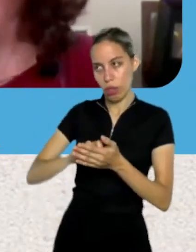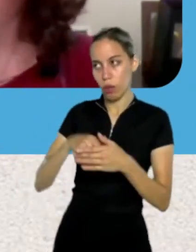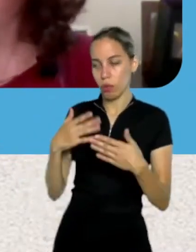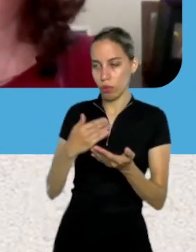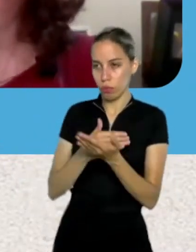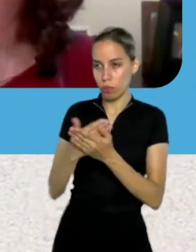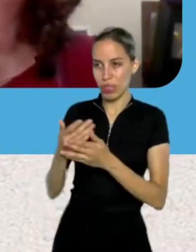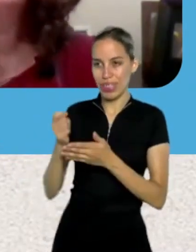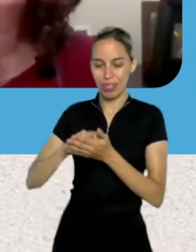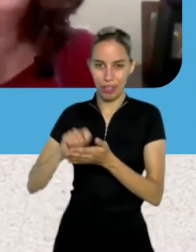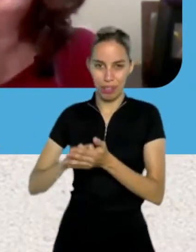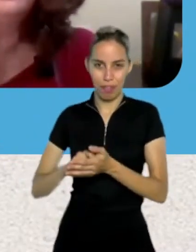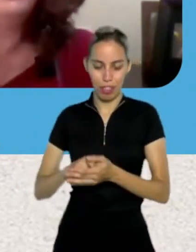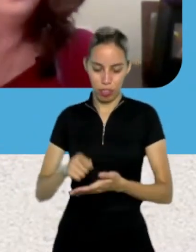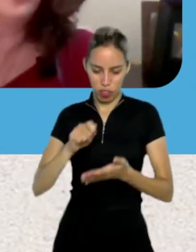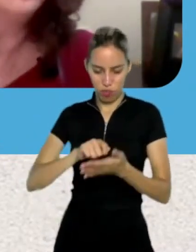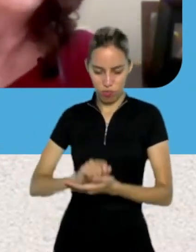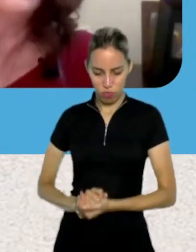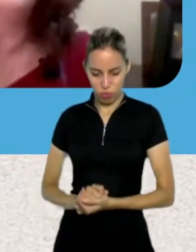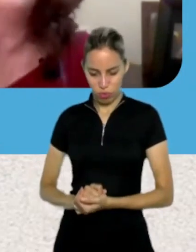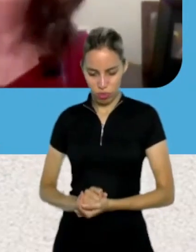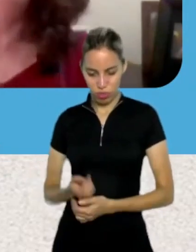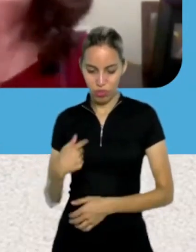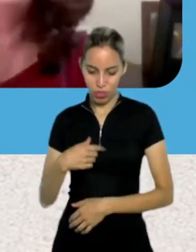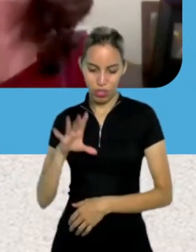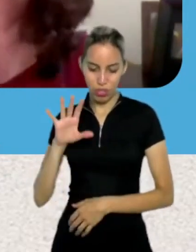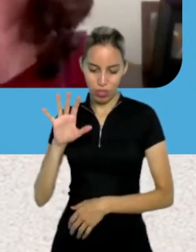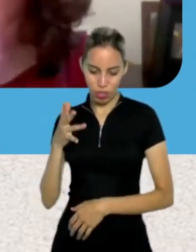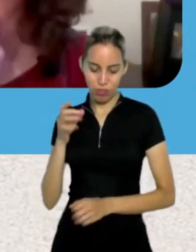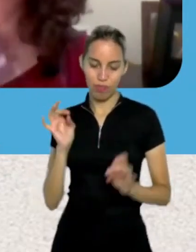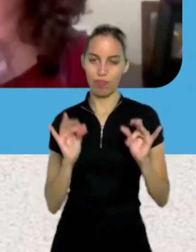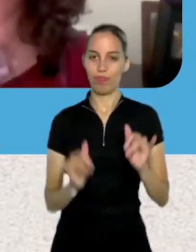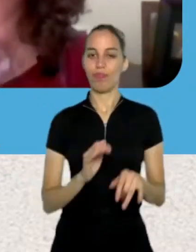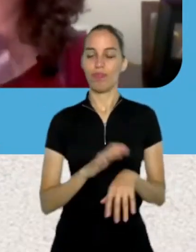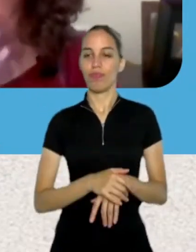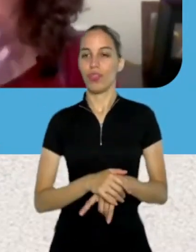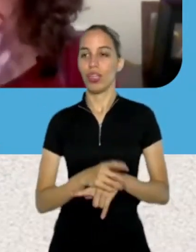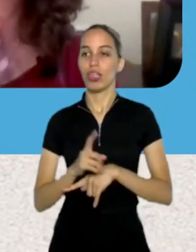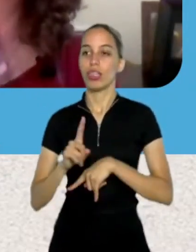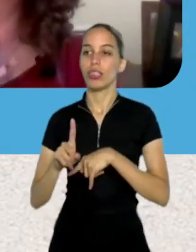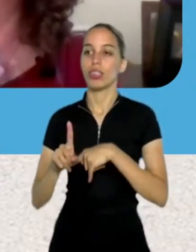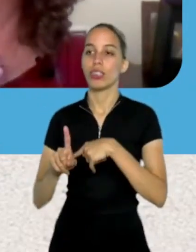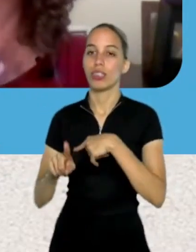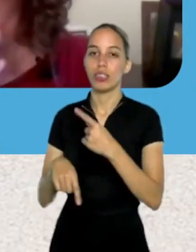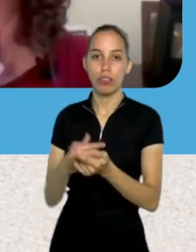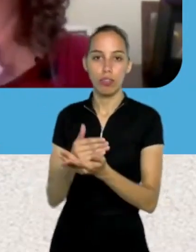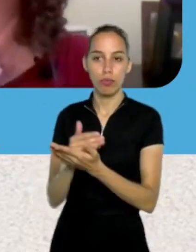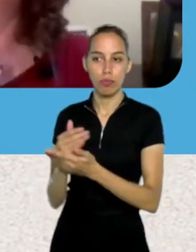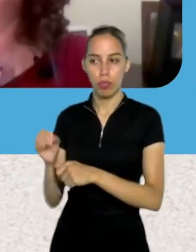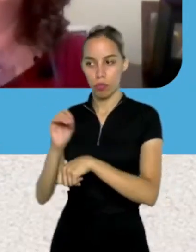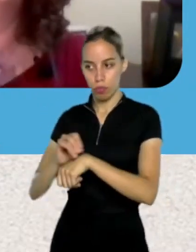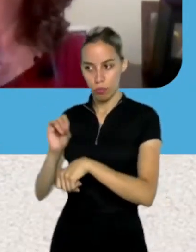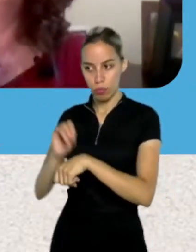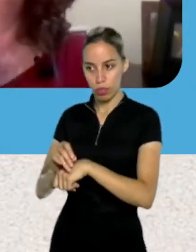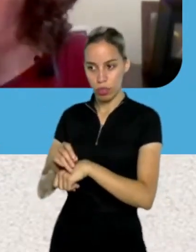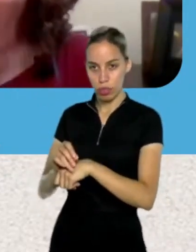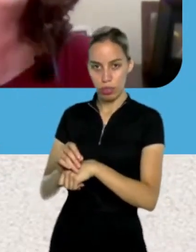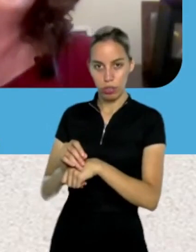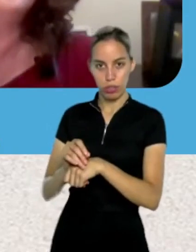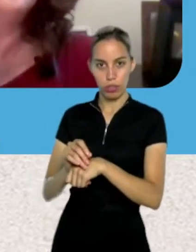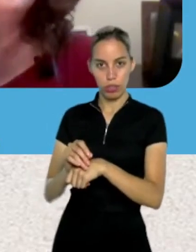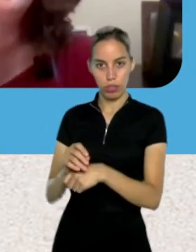eu escrevia e achava que o poema estava pronto, né? Aí, quando eu comecei a fazer oficinas e tal,